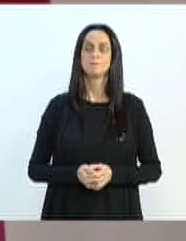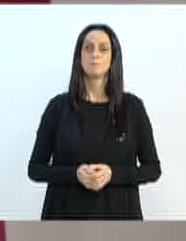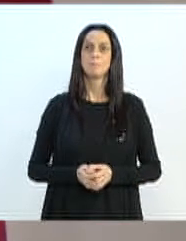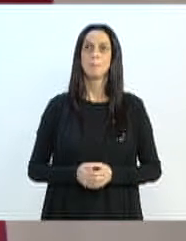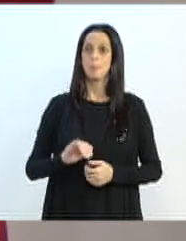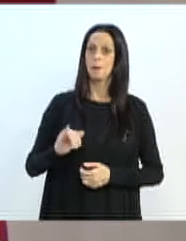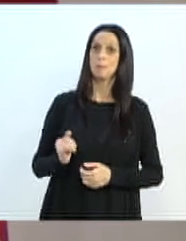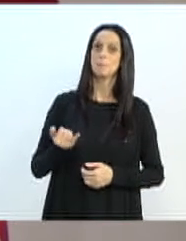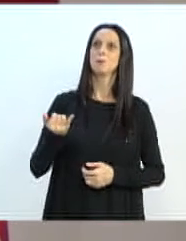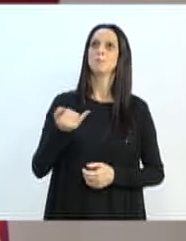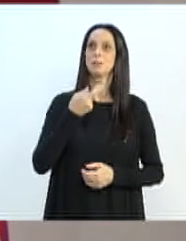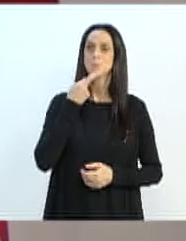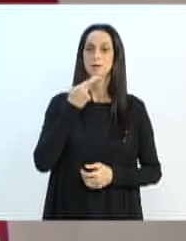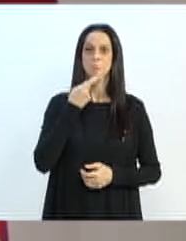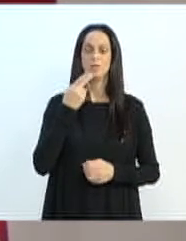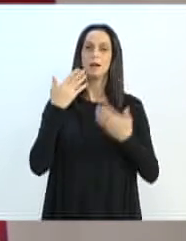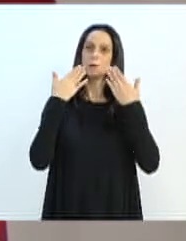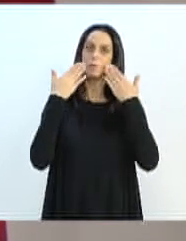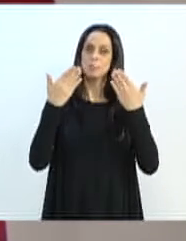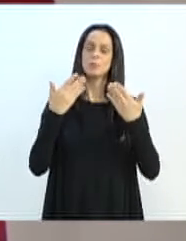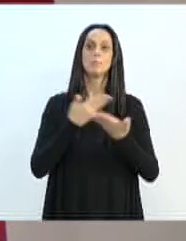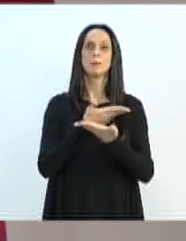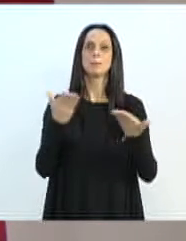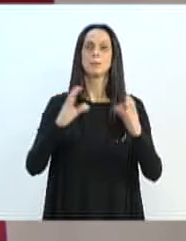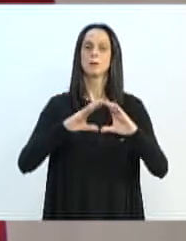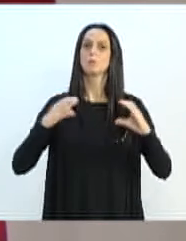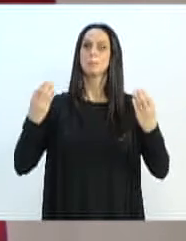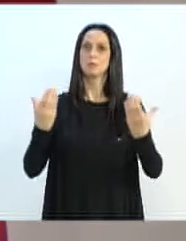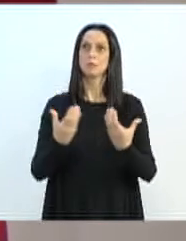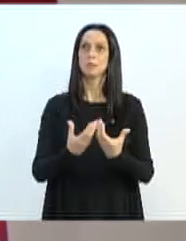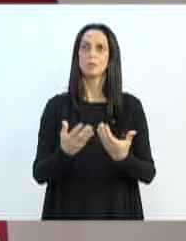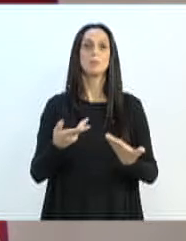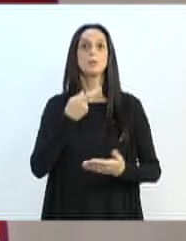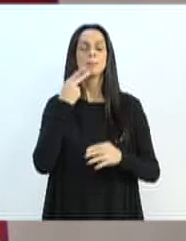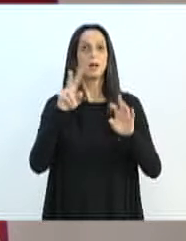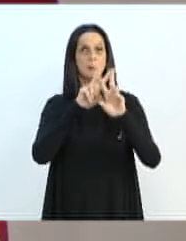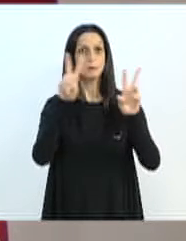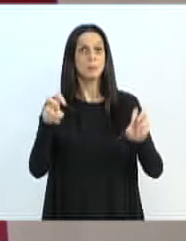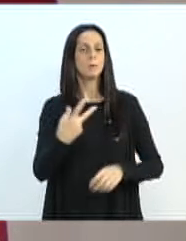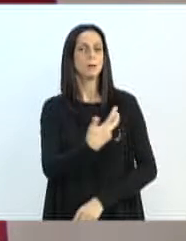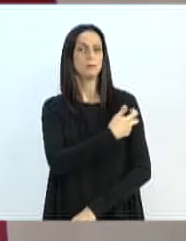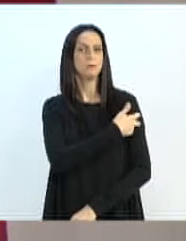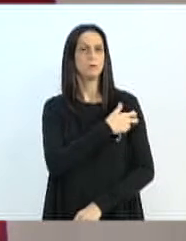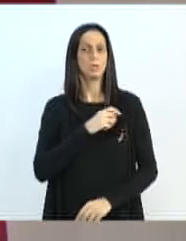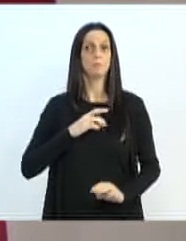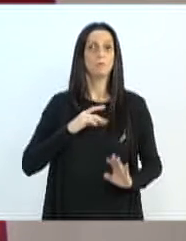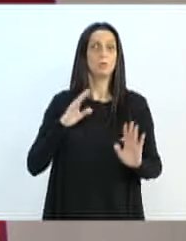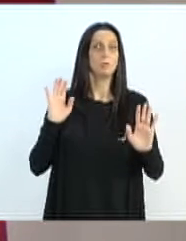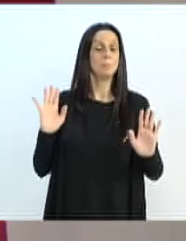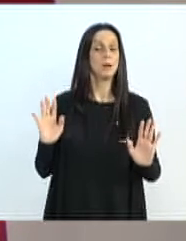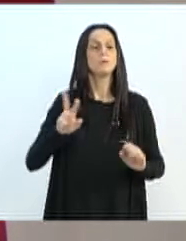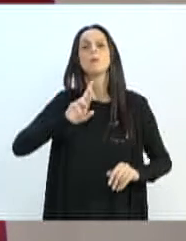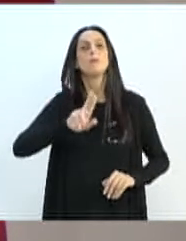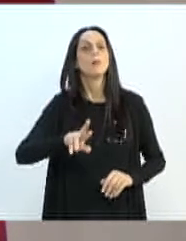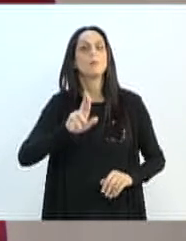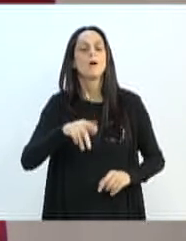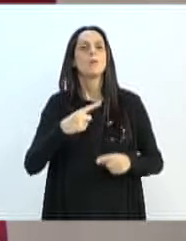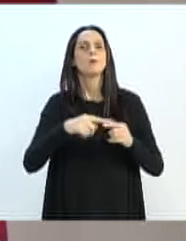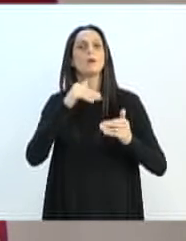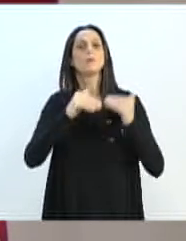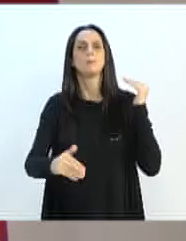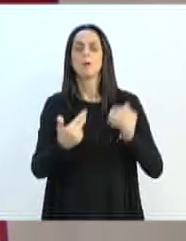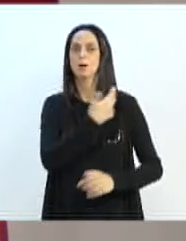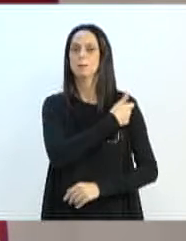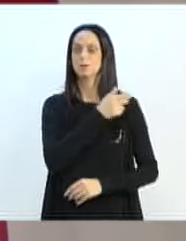Aproveito para demonstrar à comunidade que, quando eu falo sobre isso com temor, não é porque eu sou anti-vacina, muito